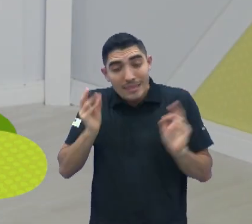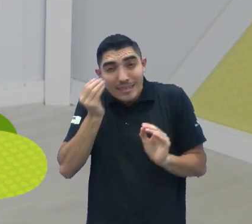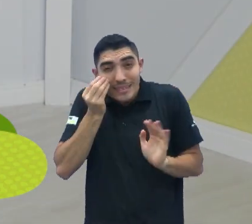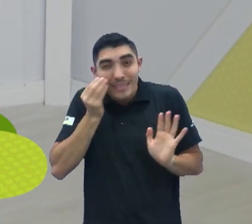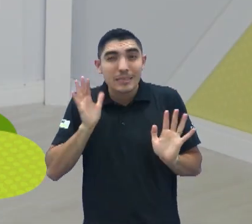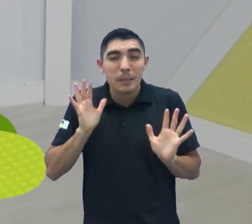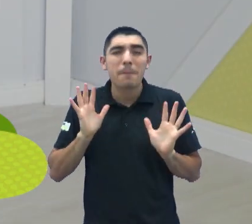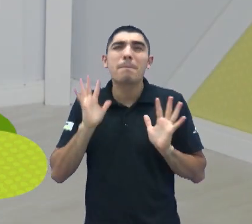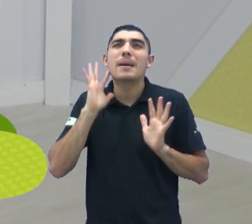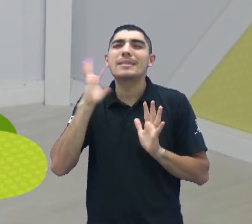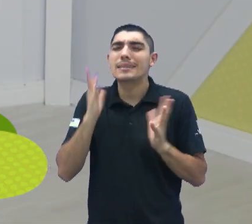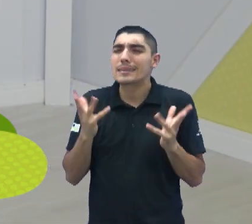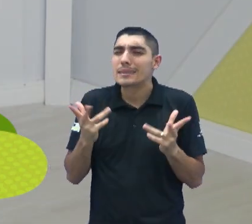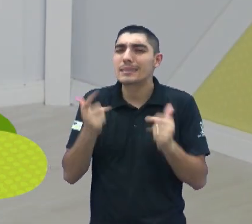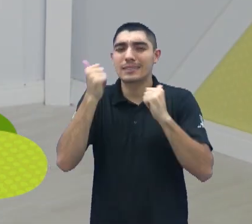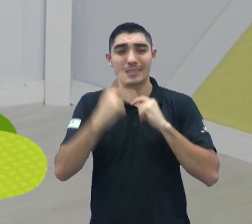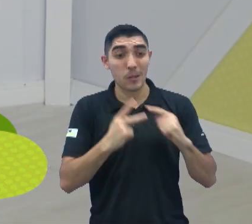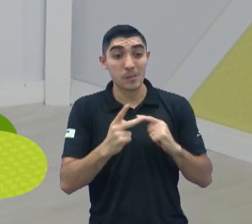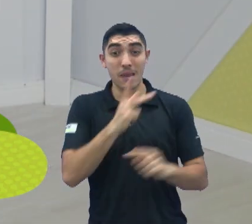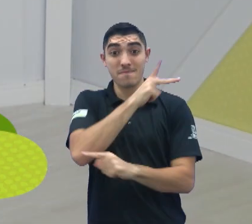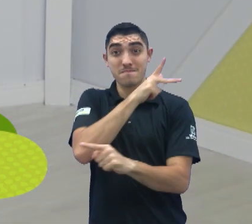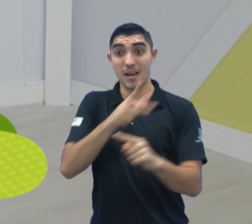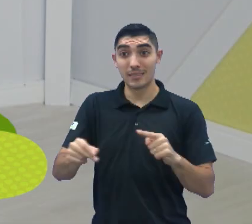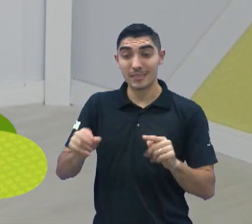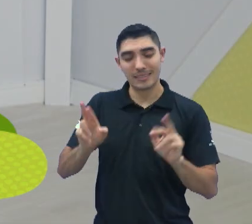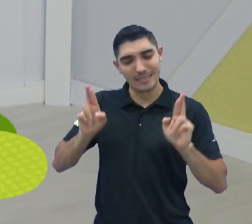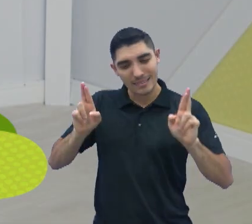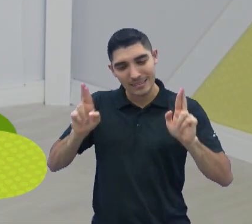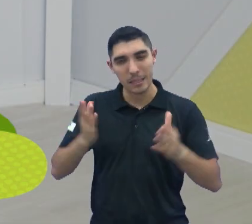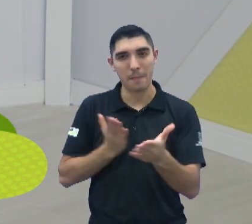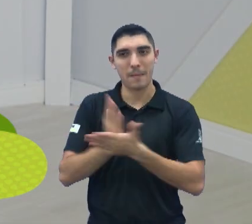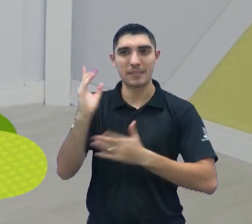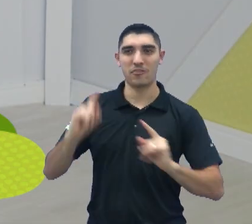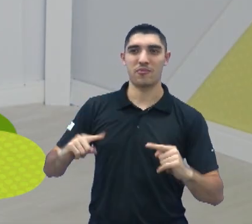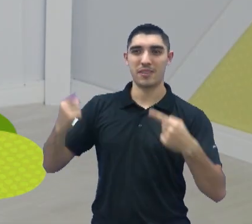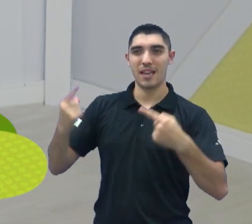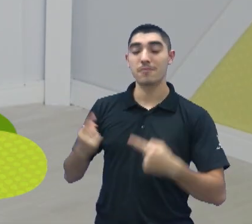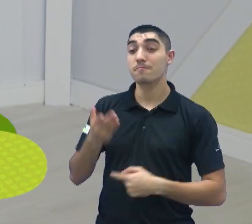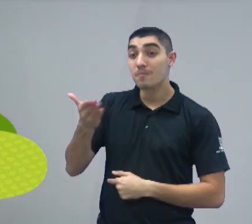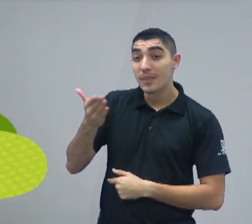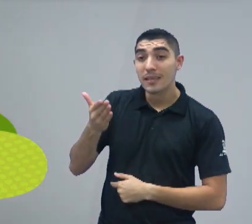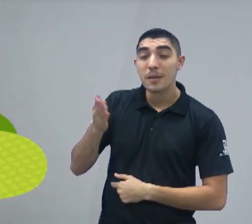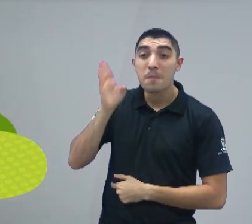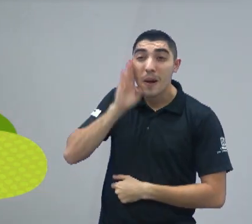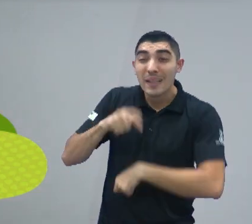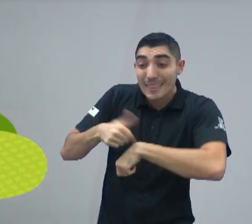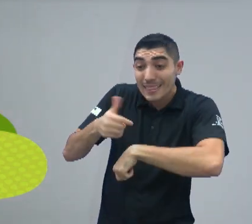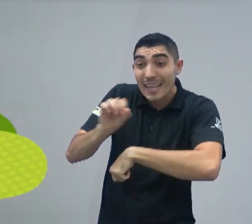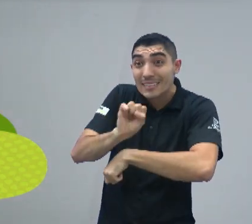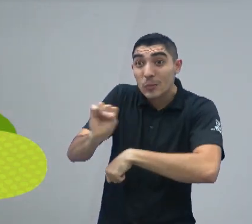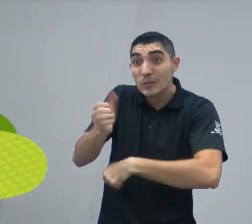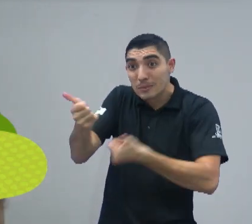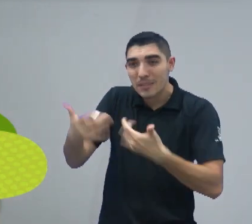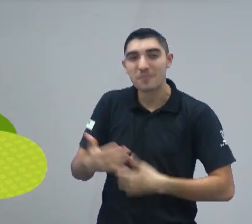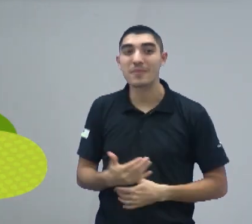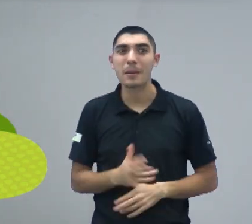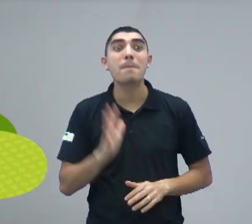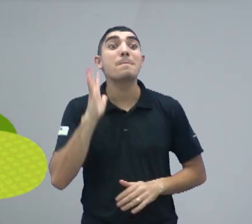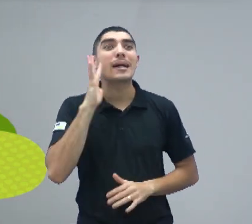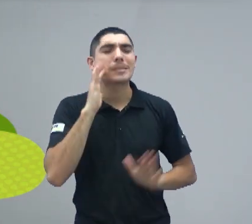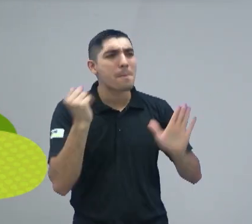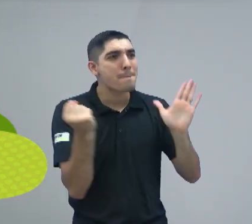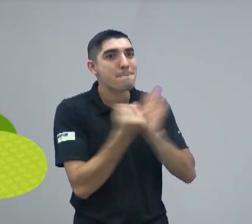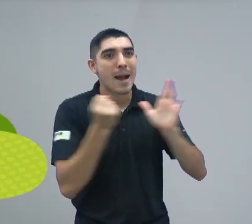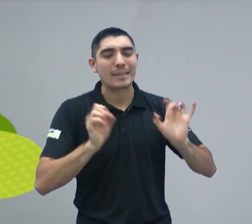bela notícia, classificação do São José para a final do Campeonato Paulista. Paulito, 10 segundos. Seria histórico, Vieira, e vale a